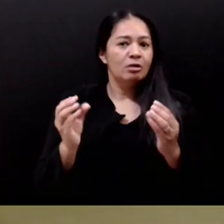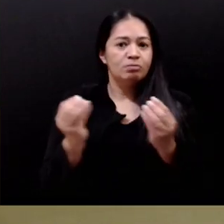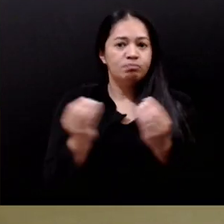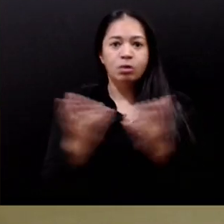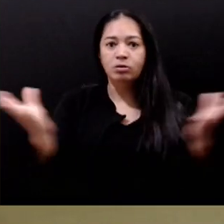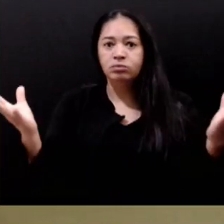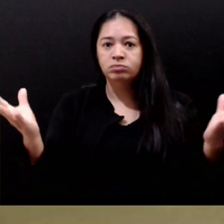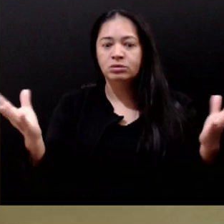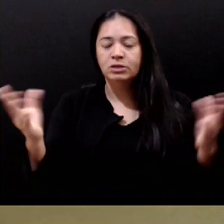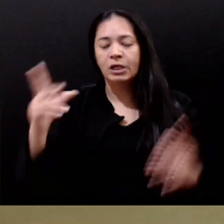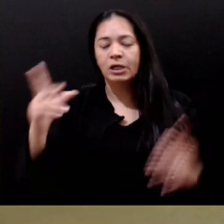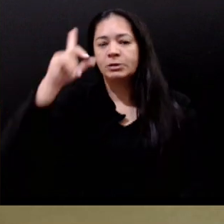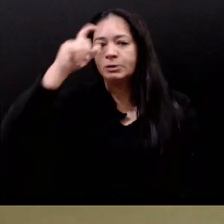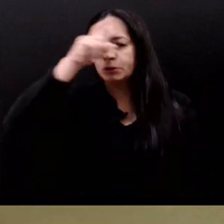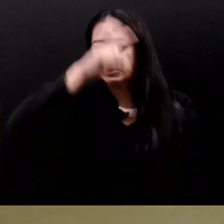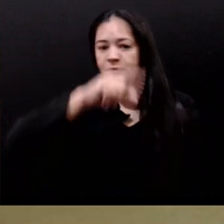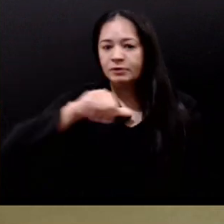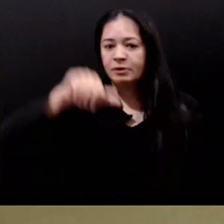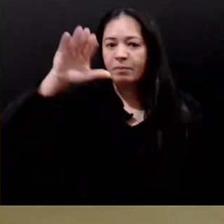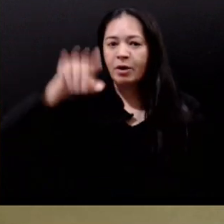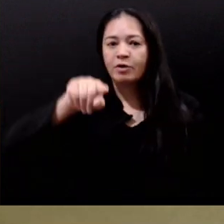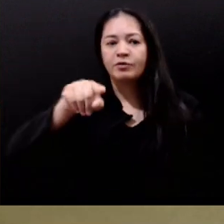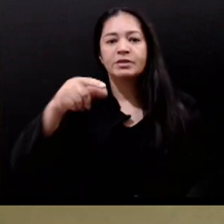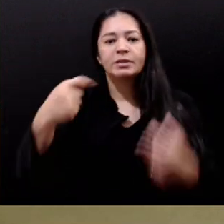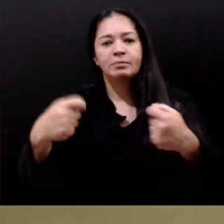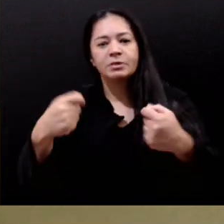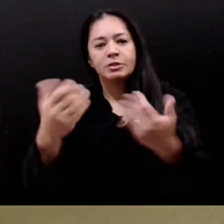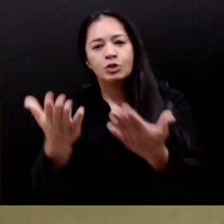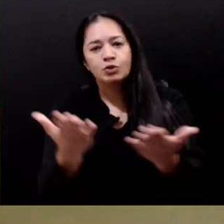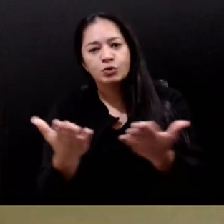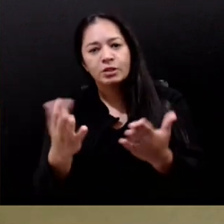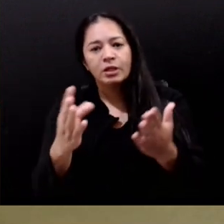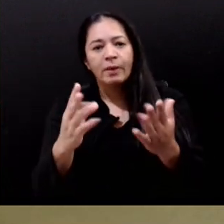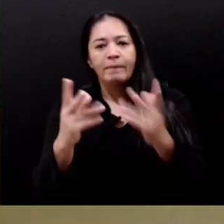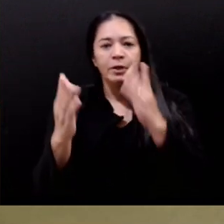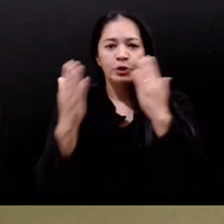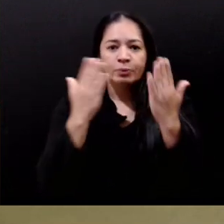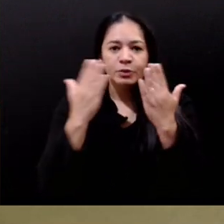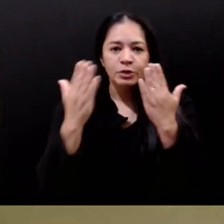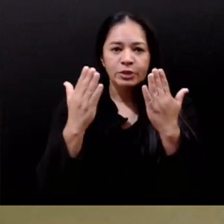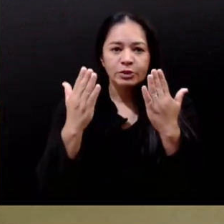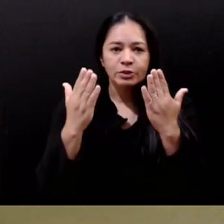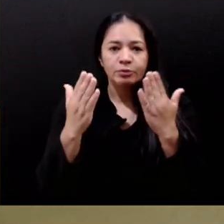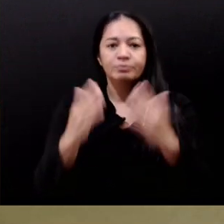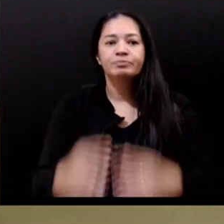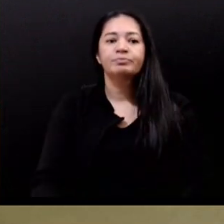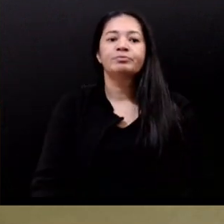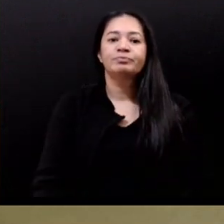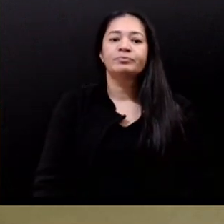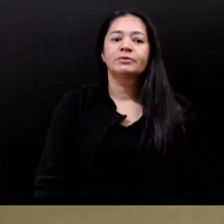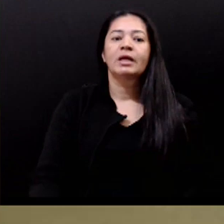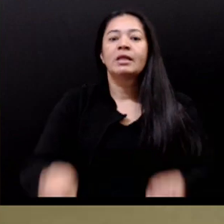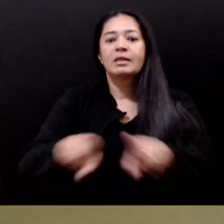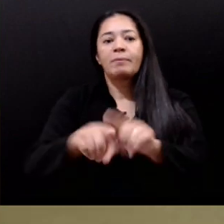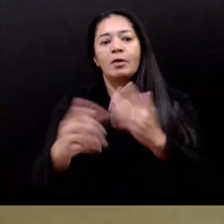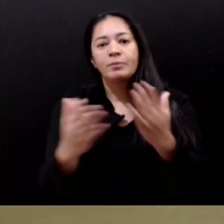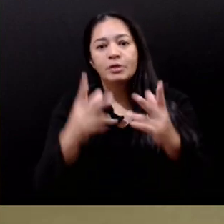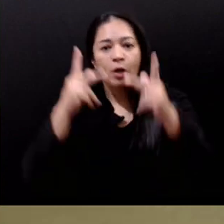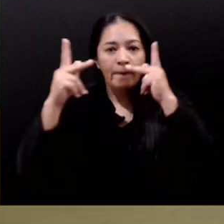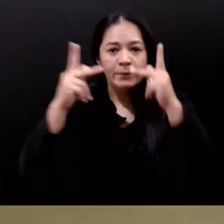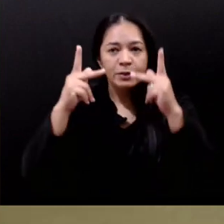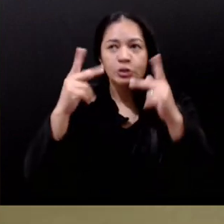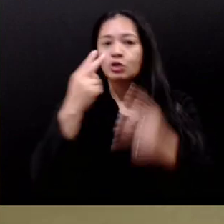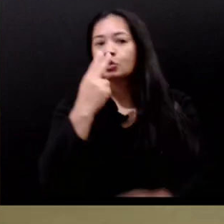difícil, né, e você vai precisar de um tratamento psicológico, um tratamento psiquiátrico, Uhum, um tratamento com nutricionista, um tratamento